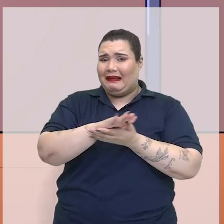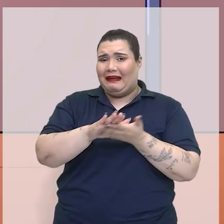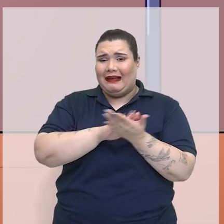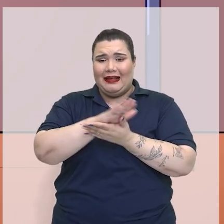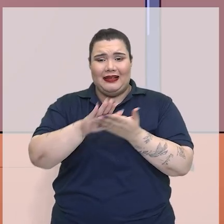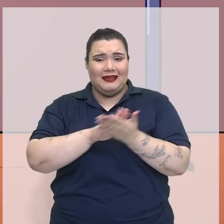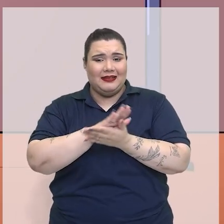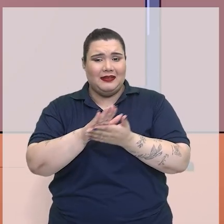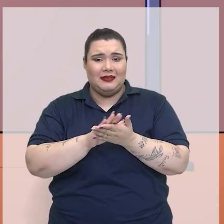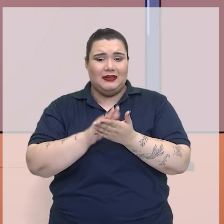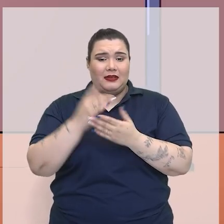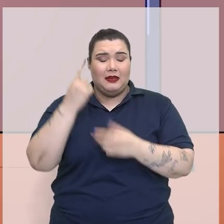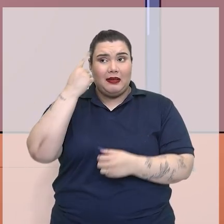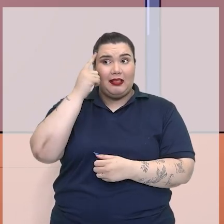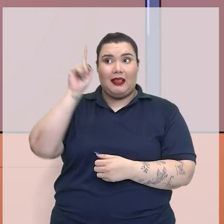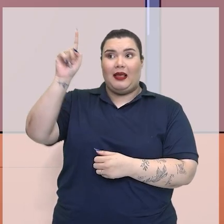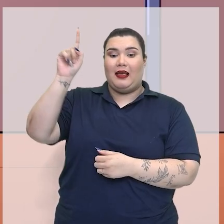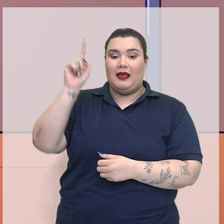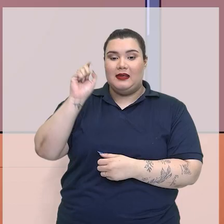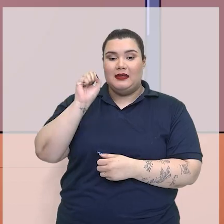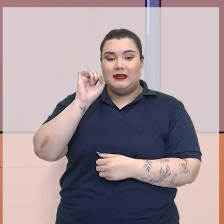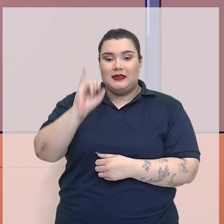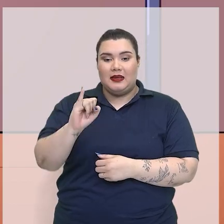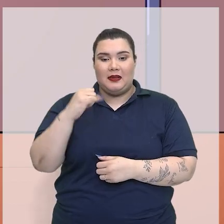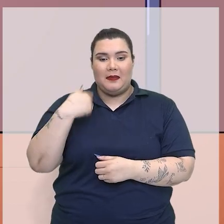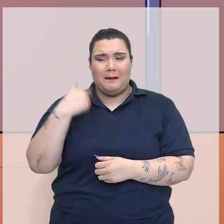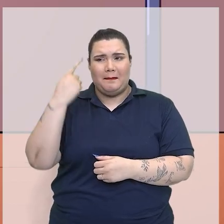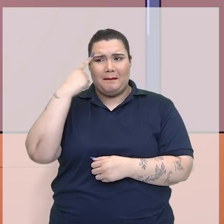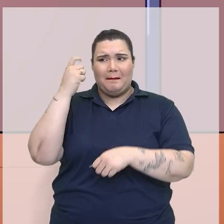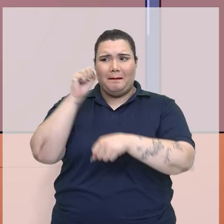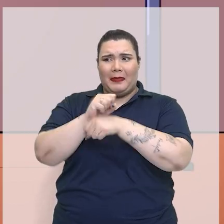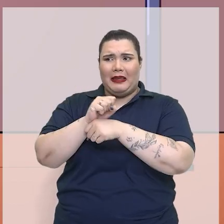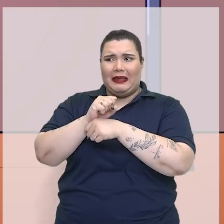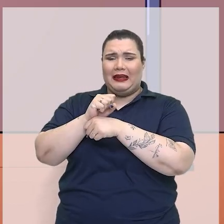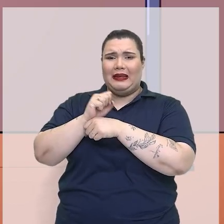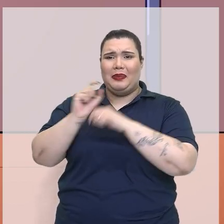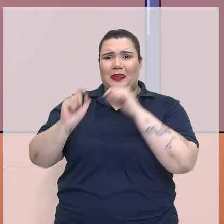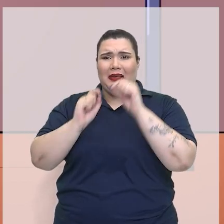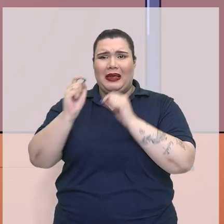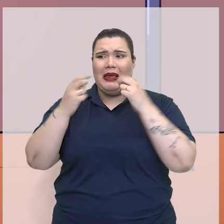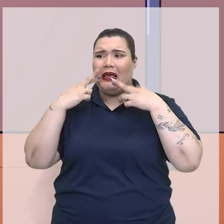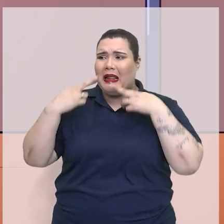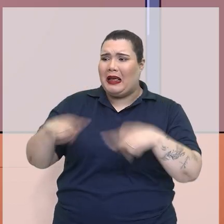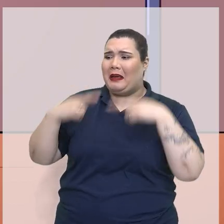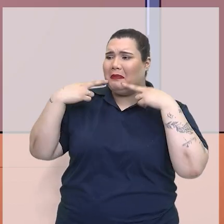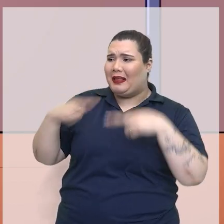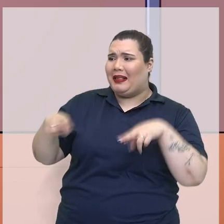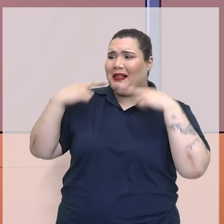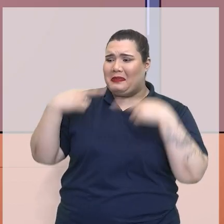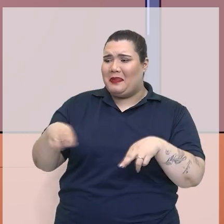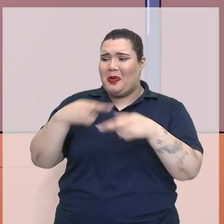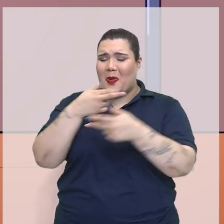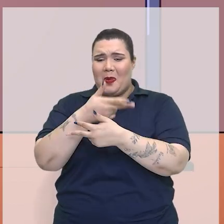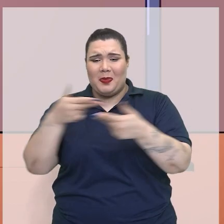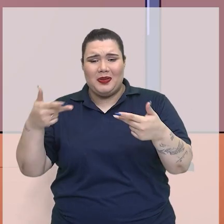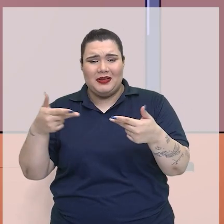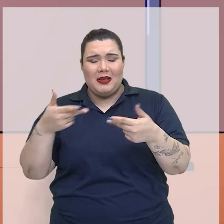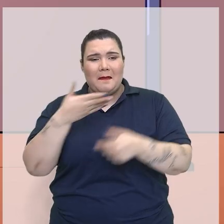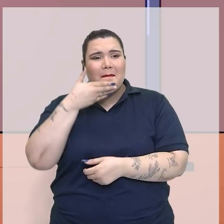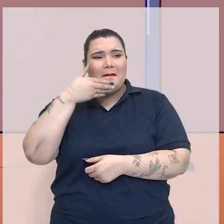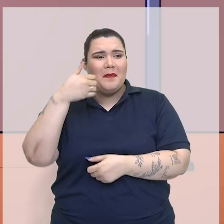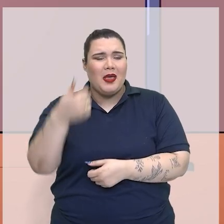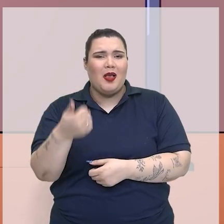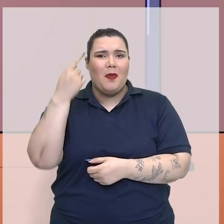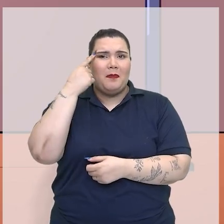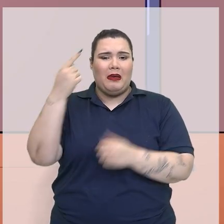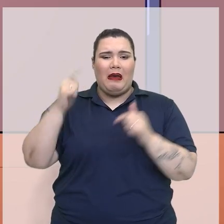Talvez seja hora de parar de esquentar com as pequenas coisas e começar a esfriar nossas